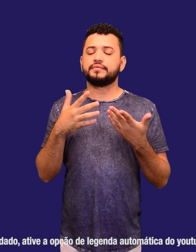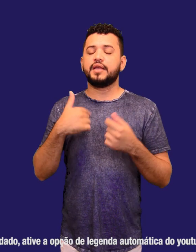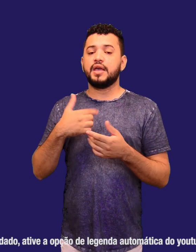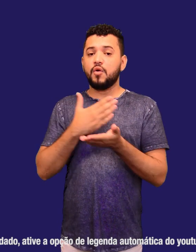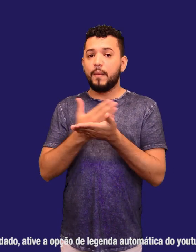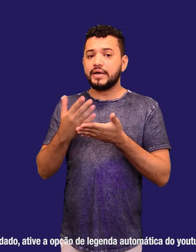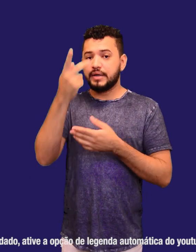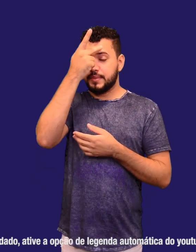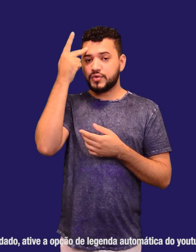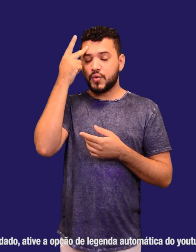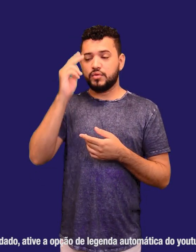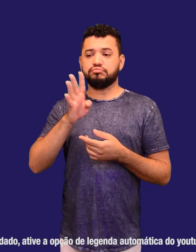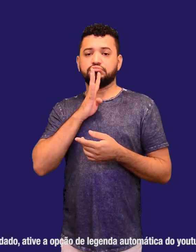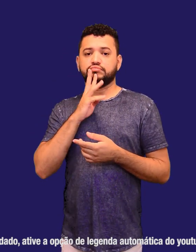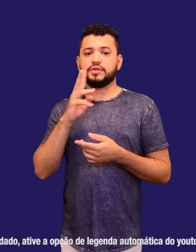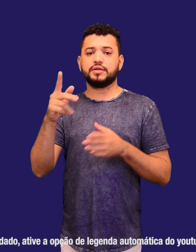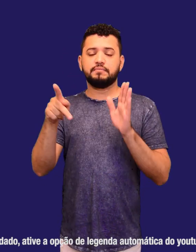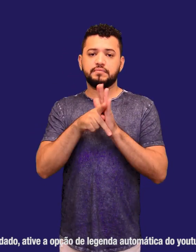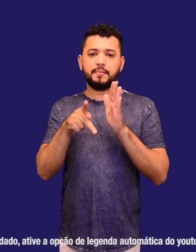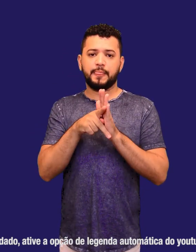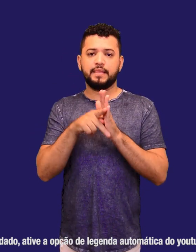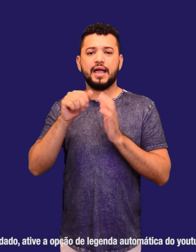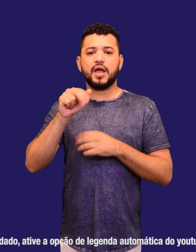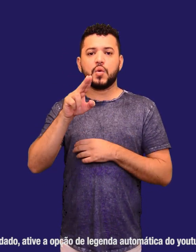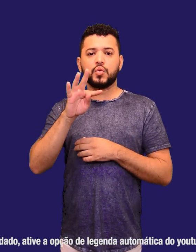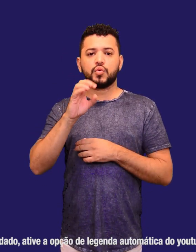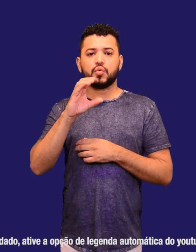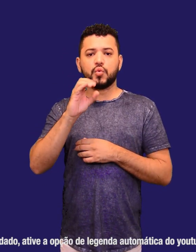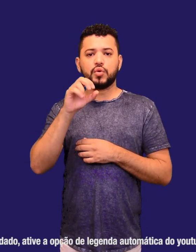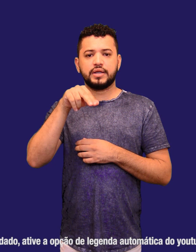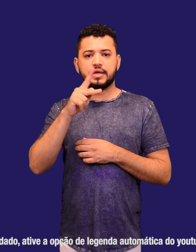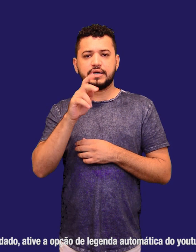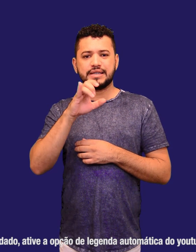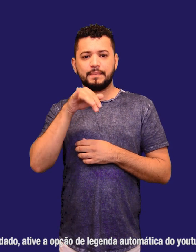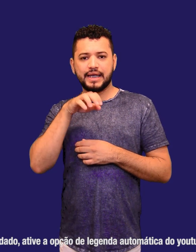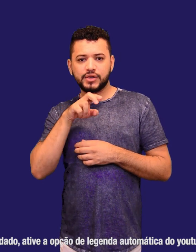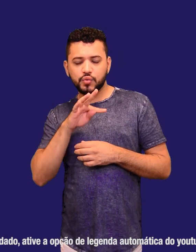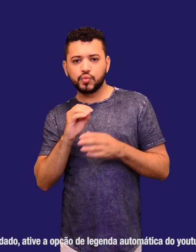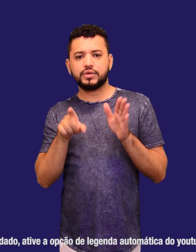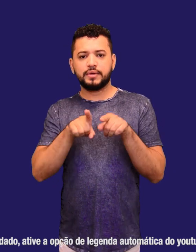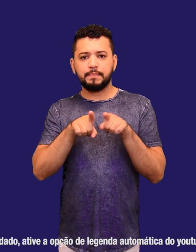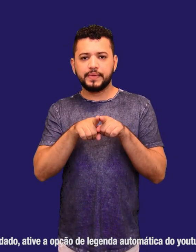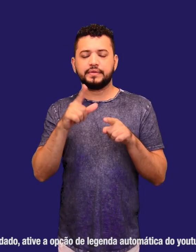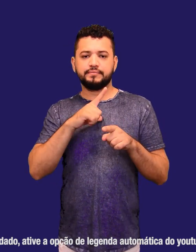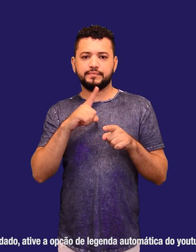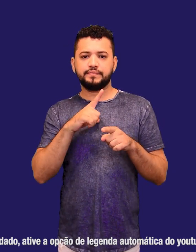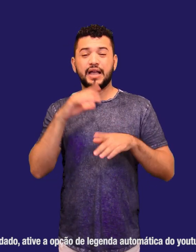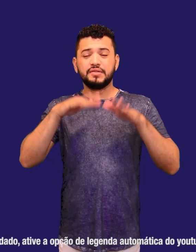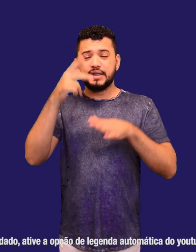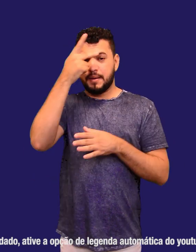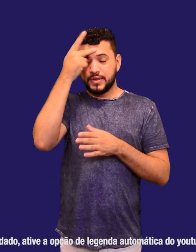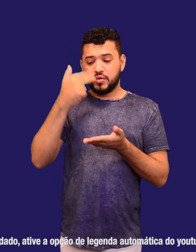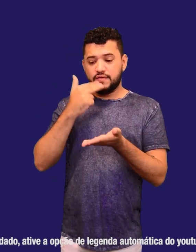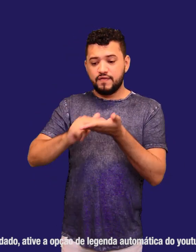Muitas vezes, quando o profissional entra, está em busca de um emprego, ele tem o costume de encaminhar o currículo para